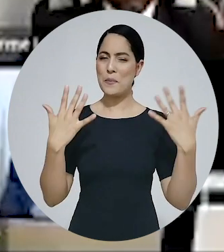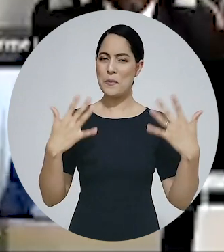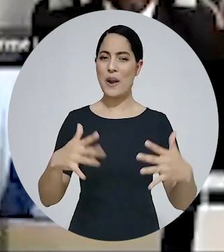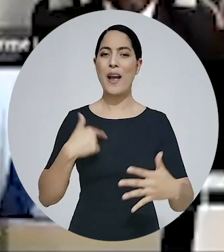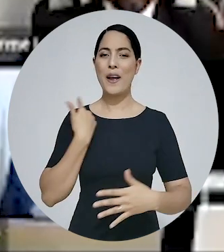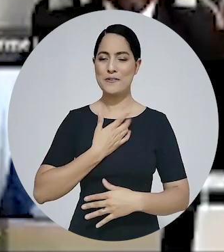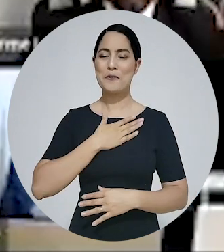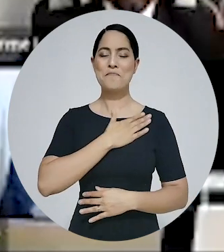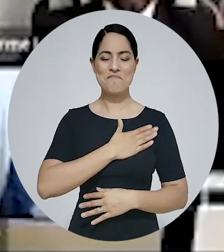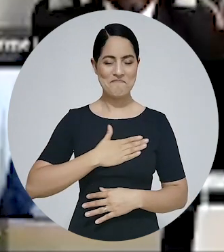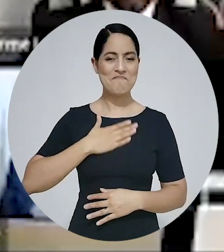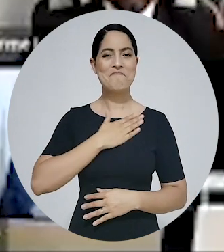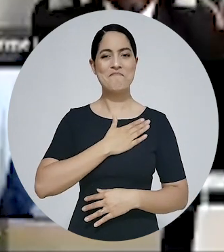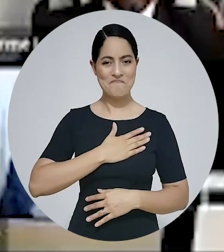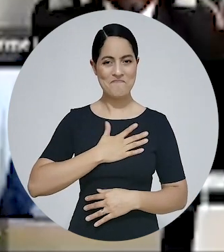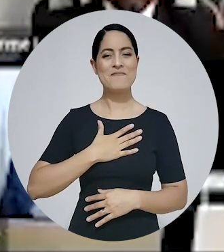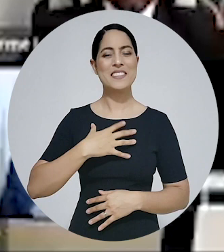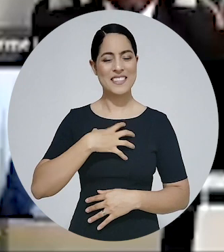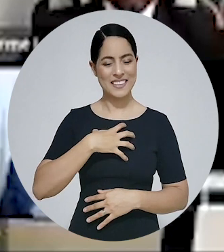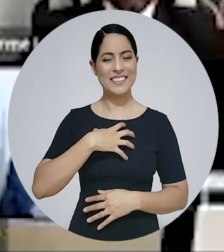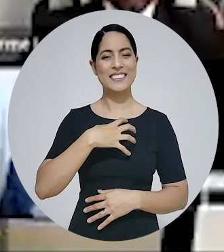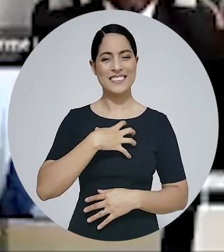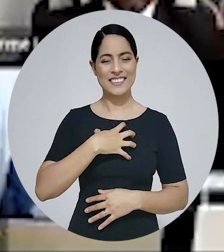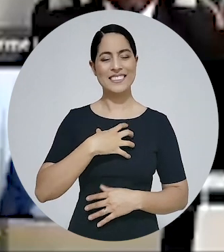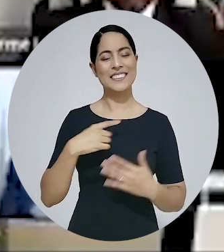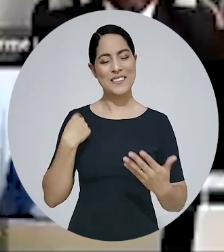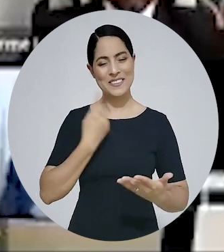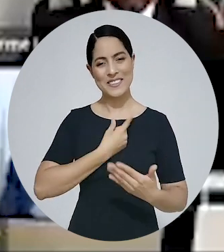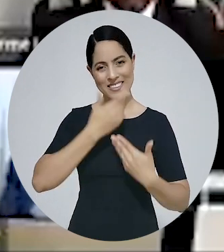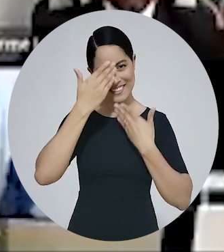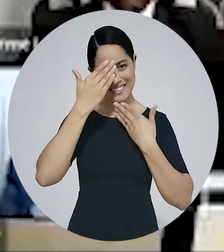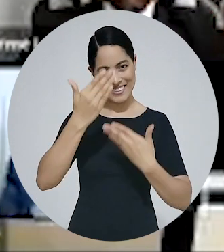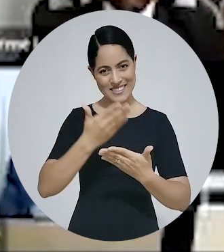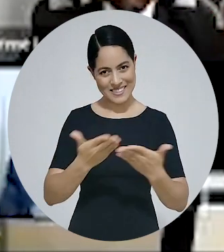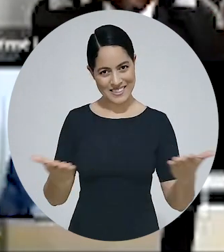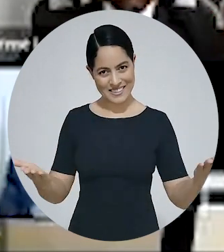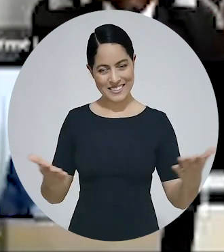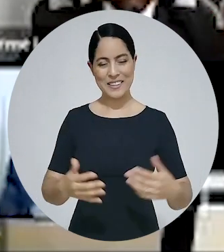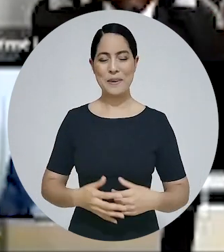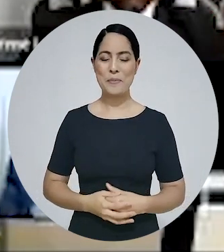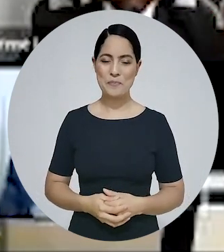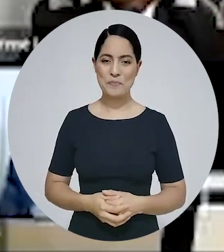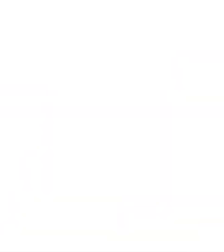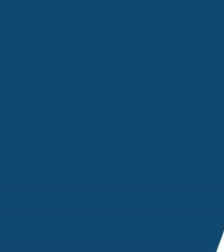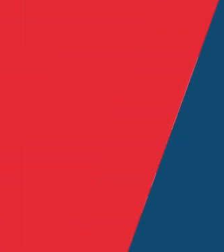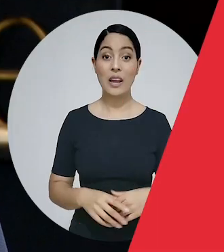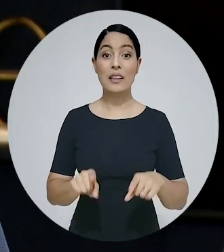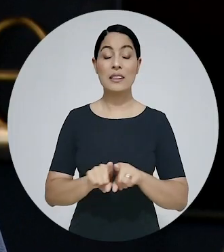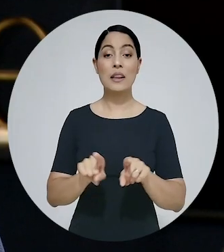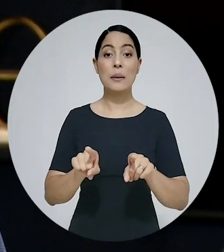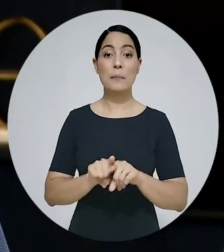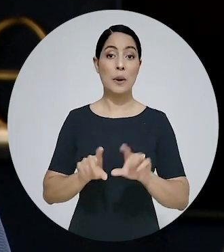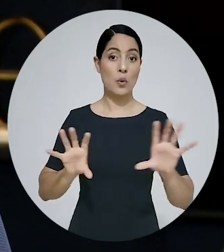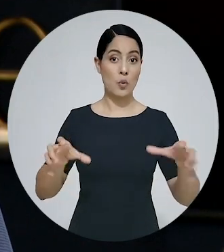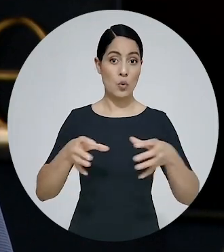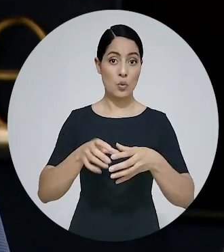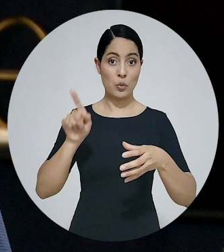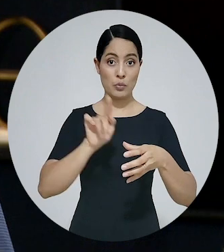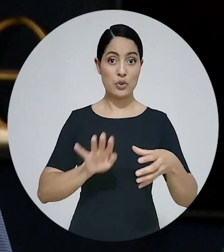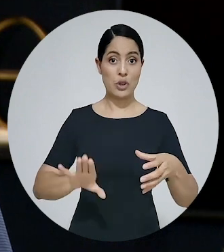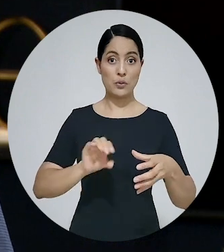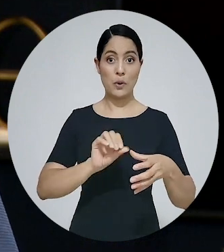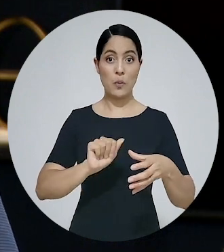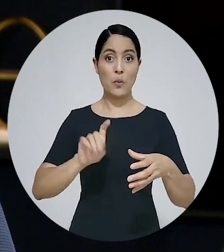nos agradece, nos agrada a todos e nos deixa agradecidos por essa realização. O Conselho Pleno da